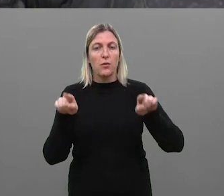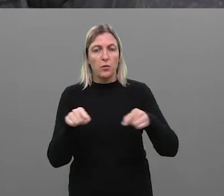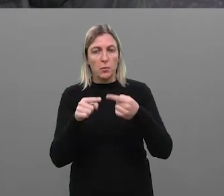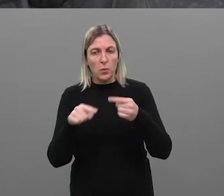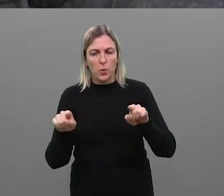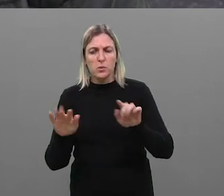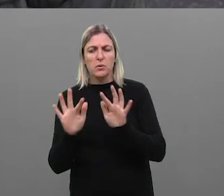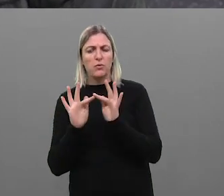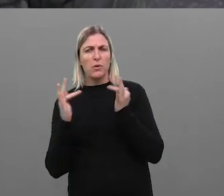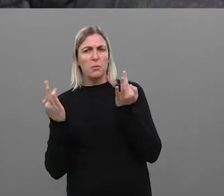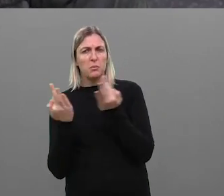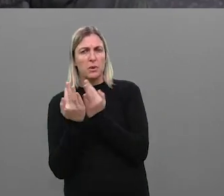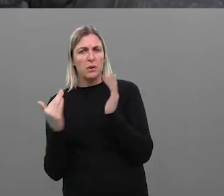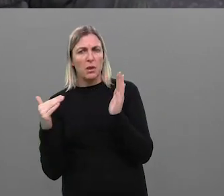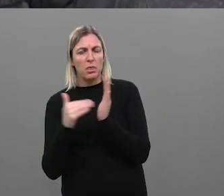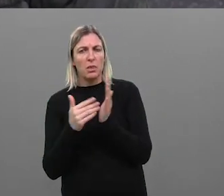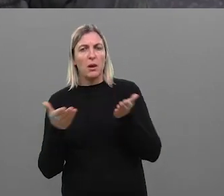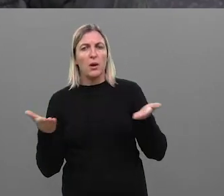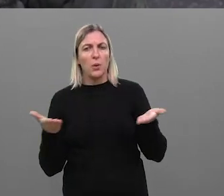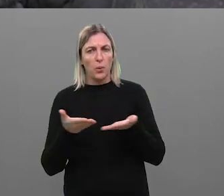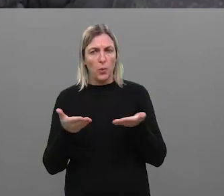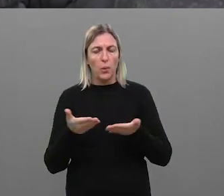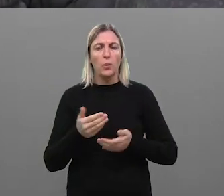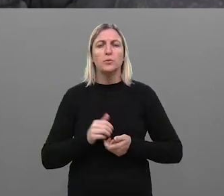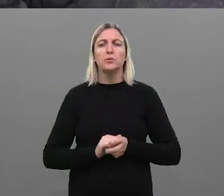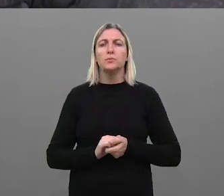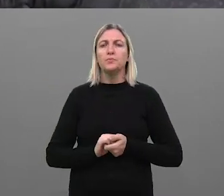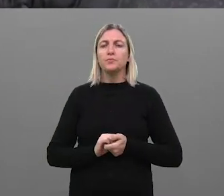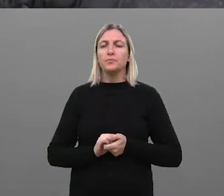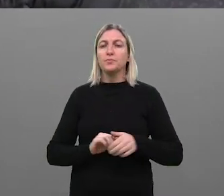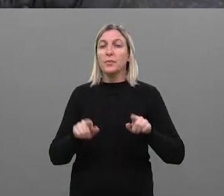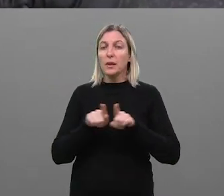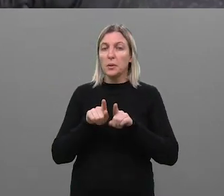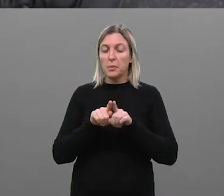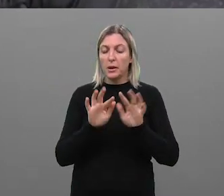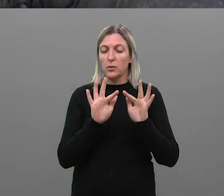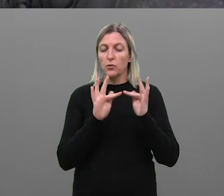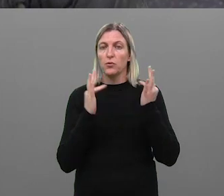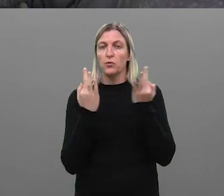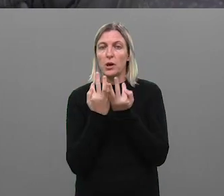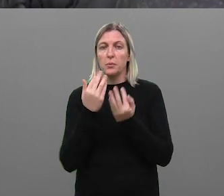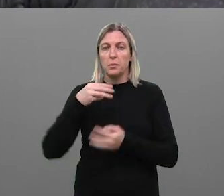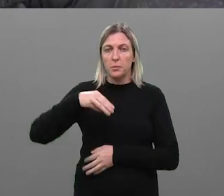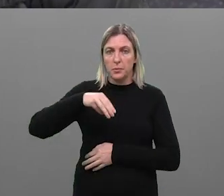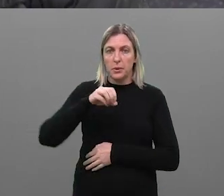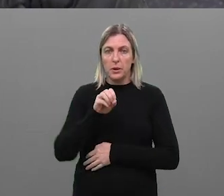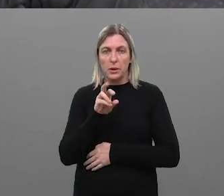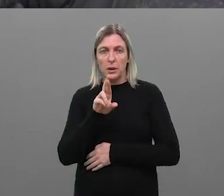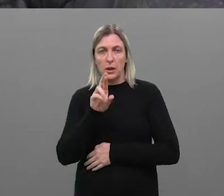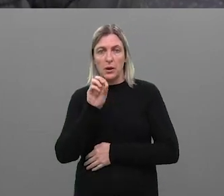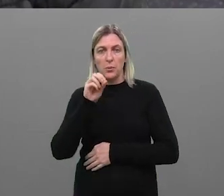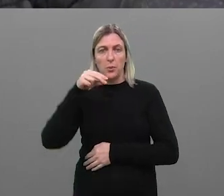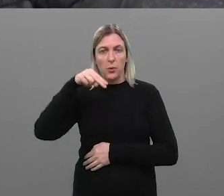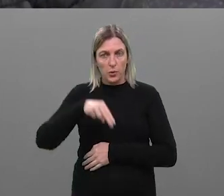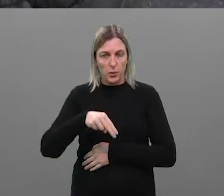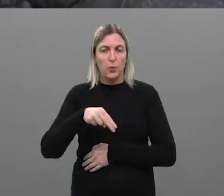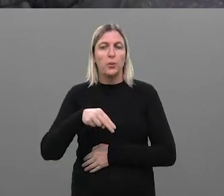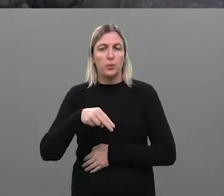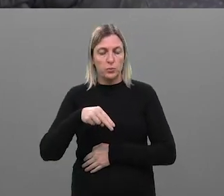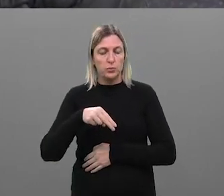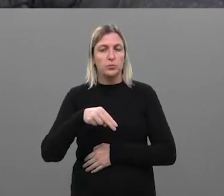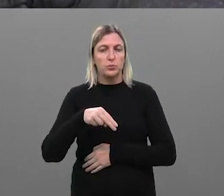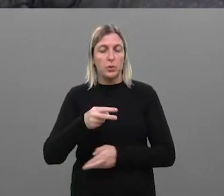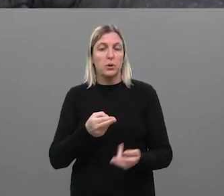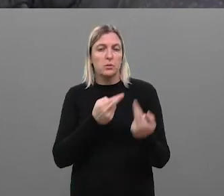né Vamos passar por pela família moron que também tá nesse já em 1912 tocando junto aqui e vai ser